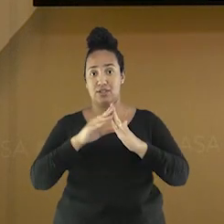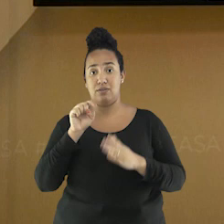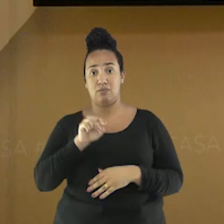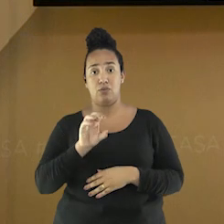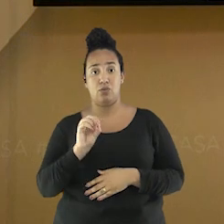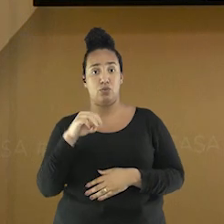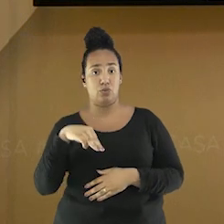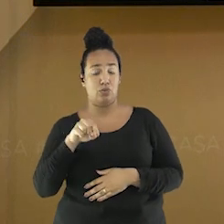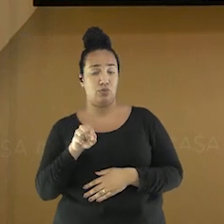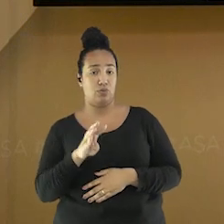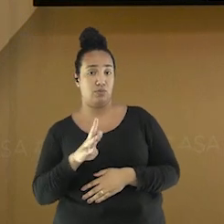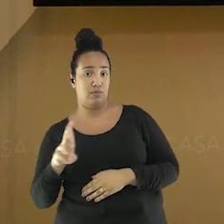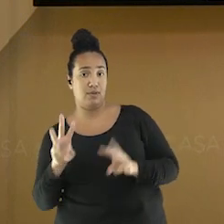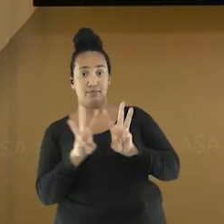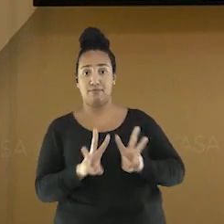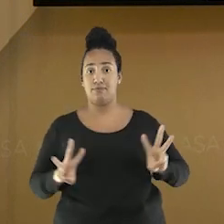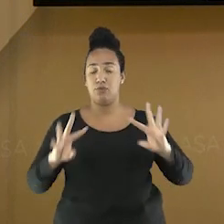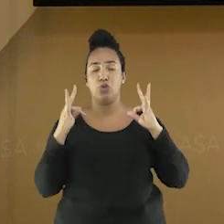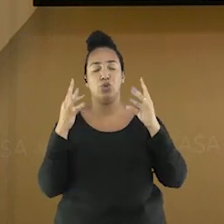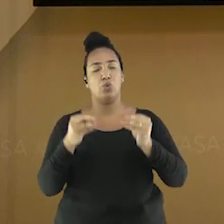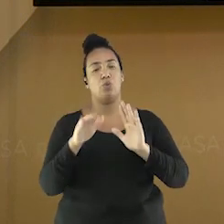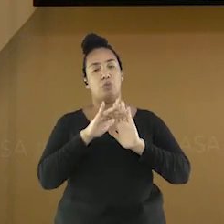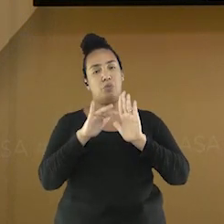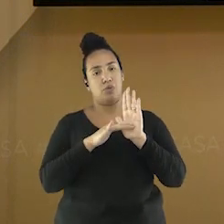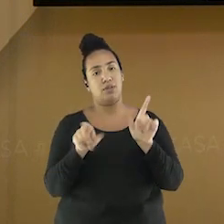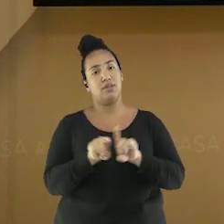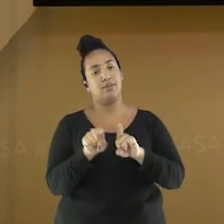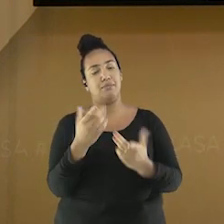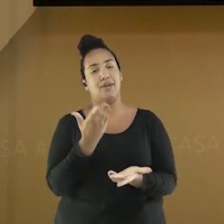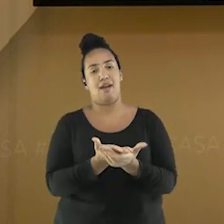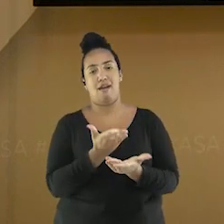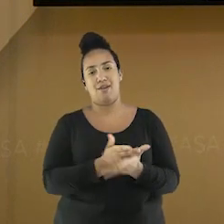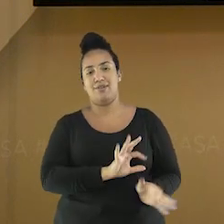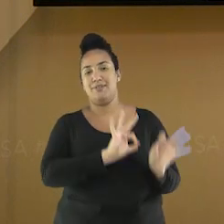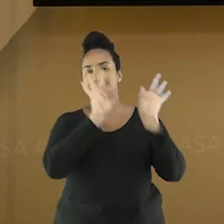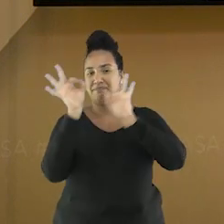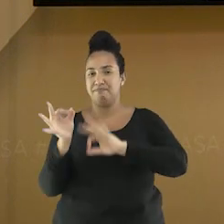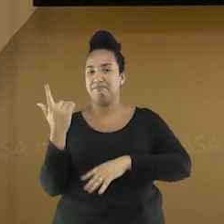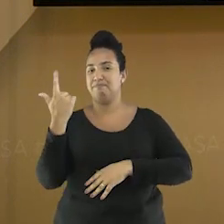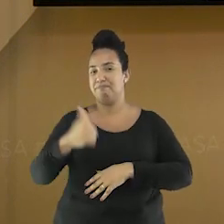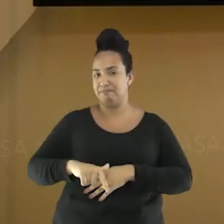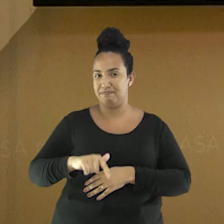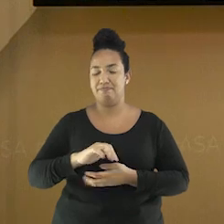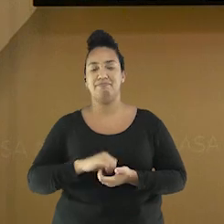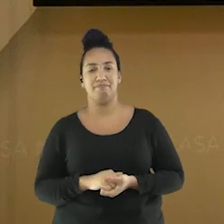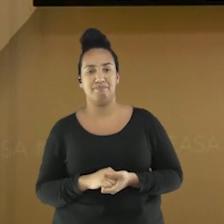tvdeverimcasa.com.br. Lá você confere toda a nossa programação, além de poder ver e rever aulas que já foram